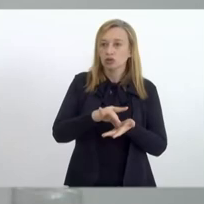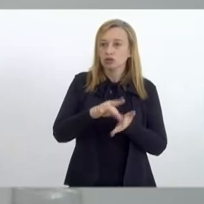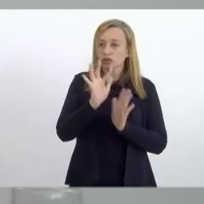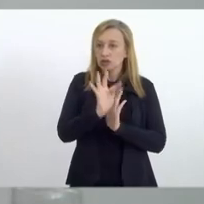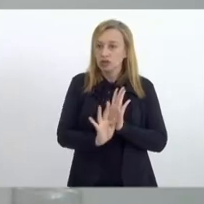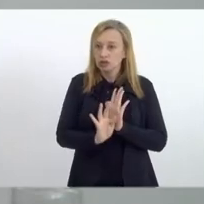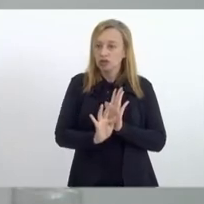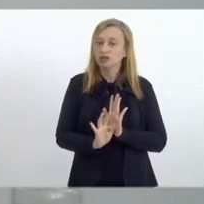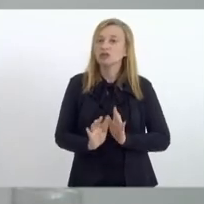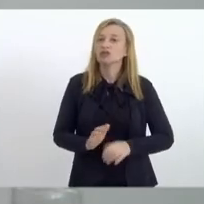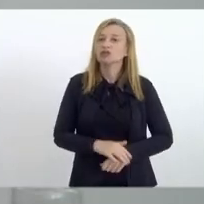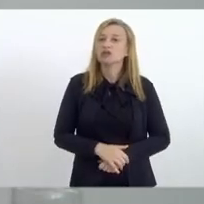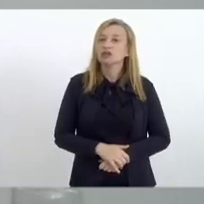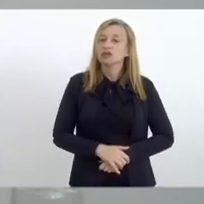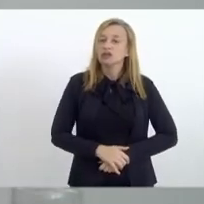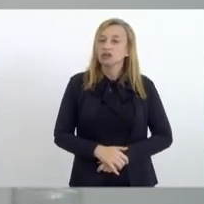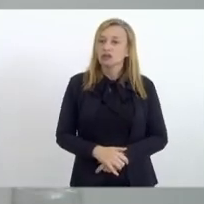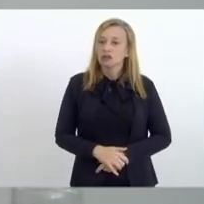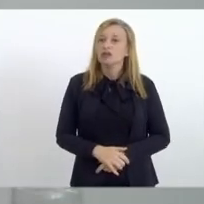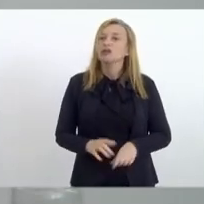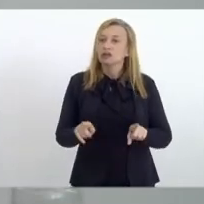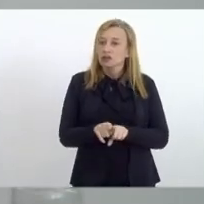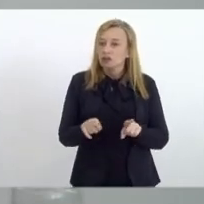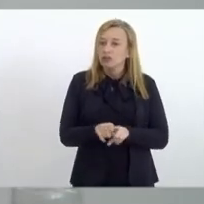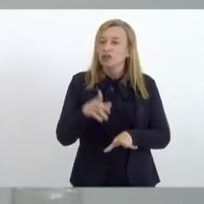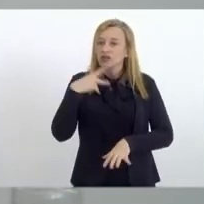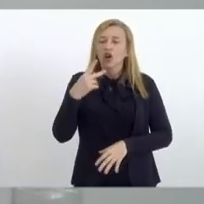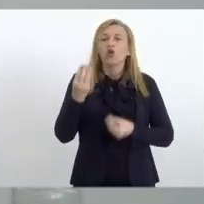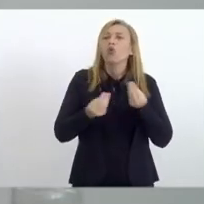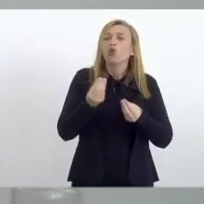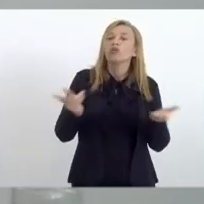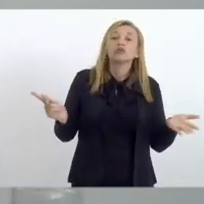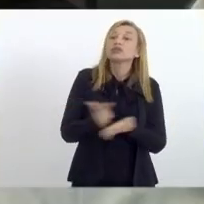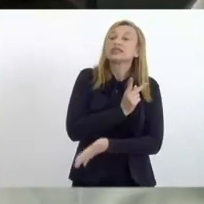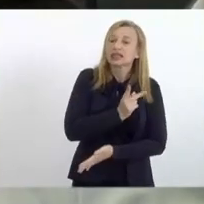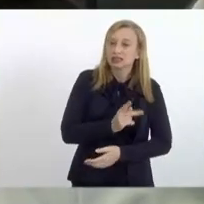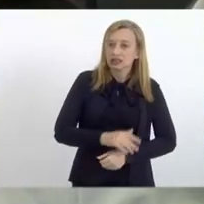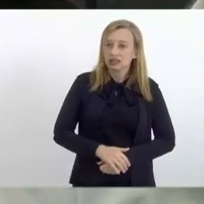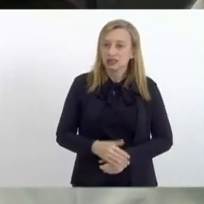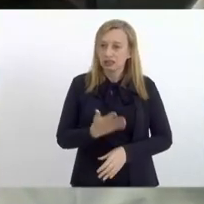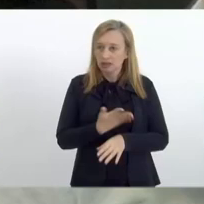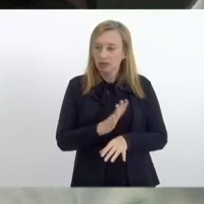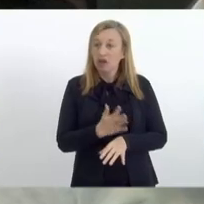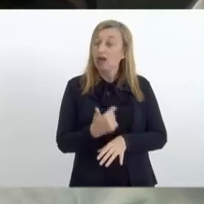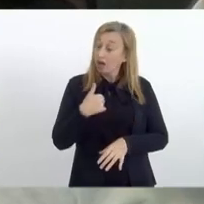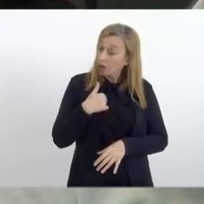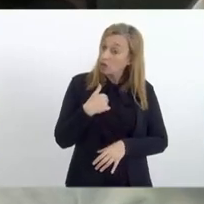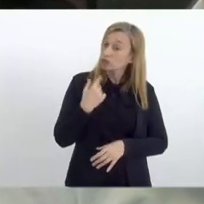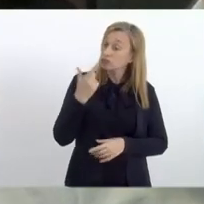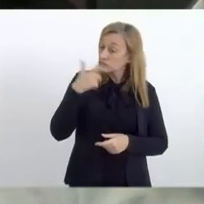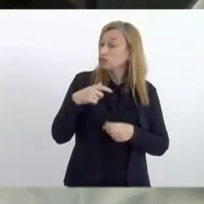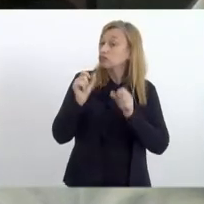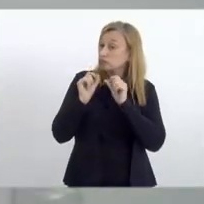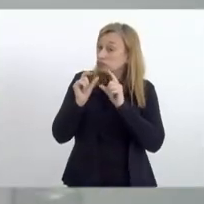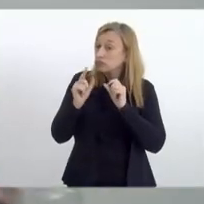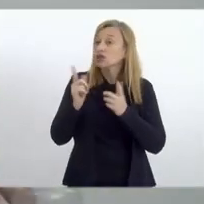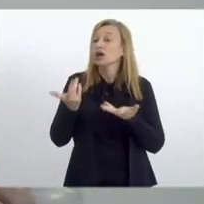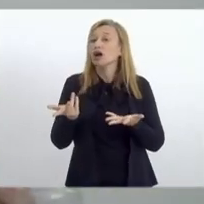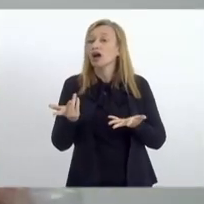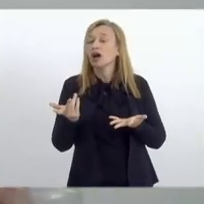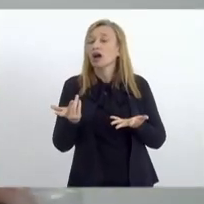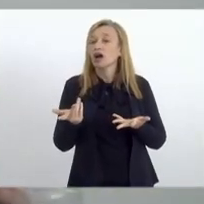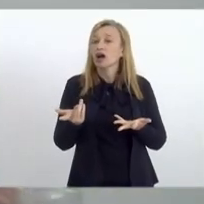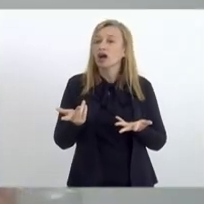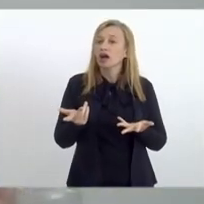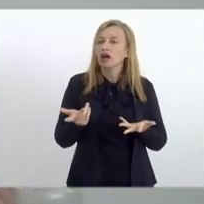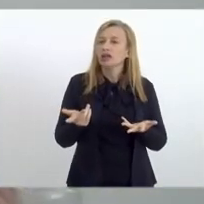esse adendo, que é um adendo técnico, e também expondo como acontece na prática. Eu sou crítico a esses